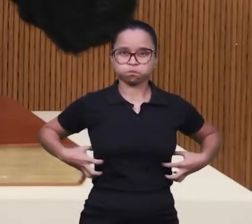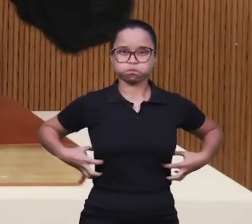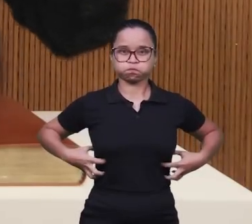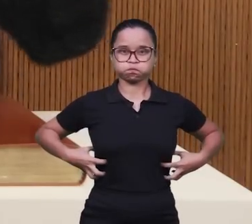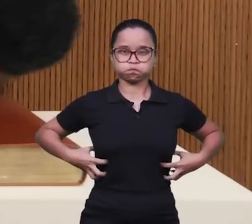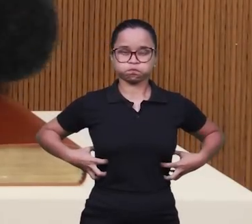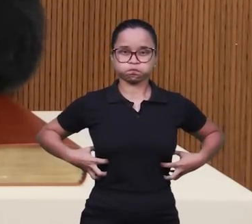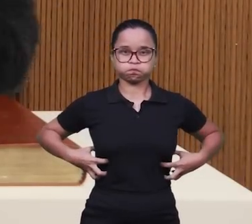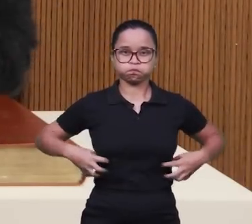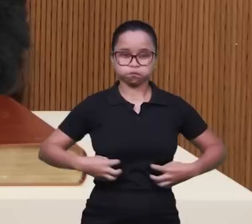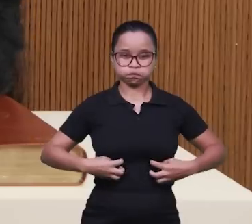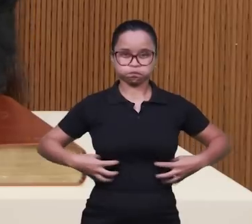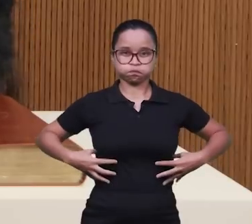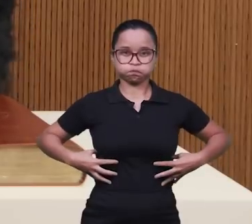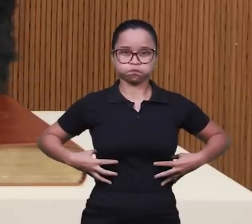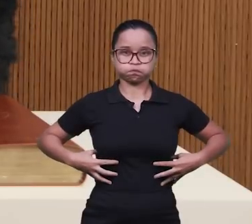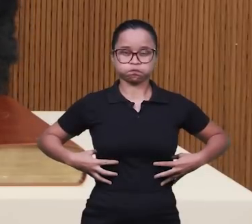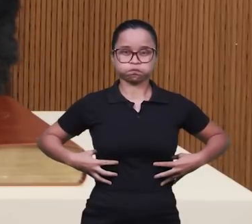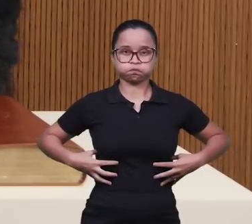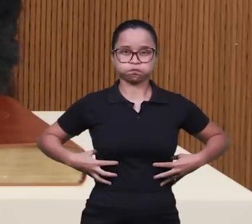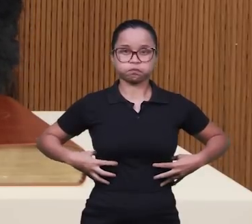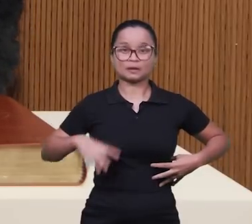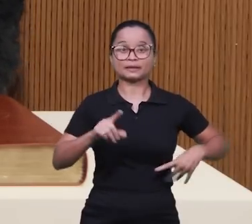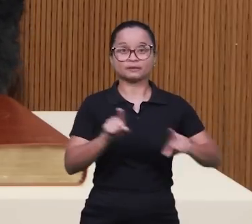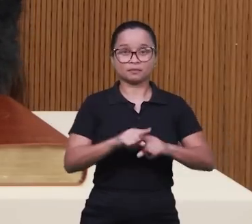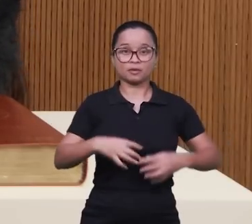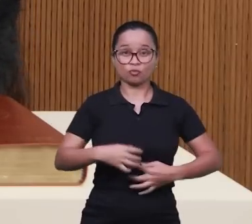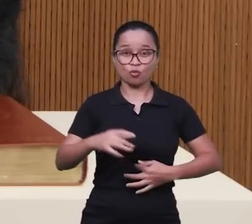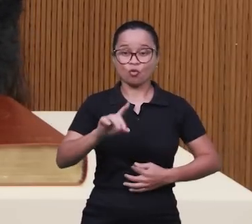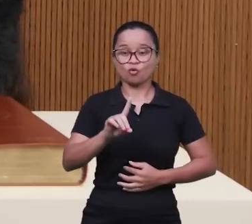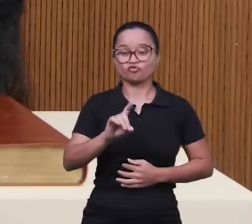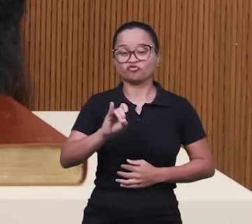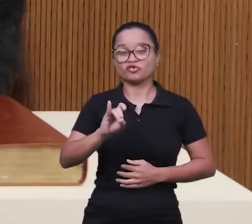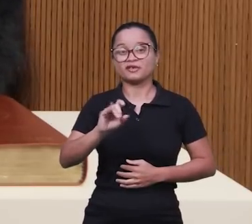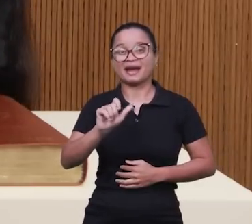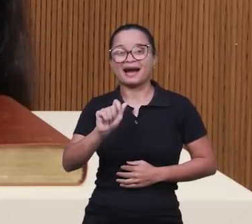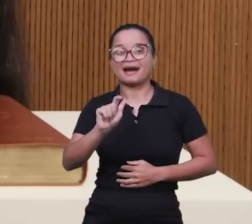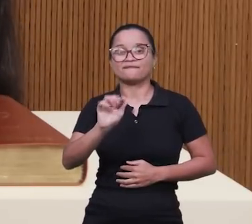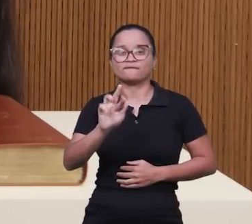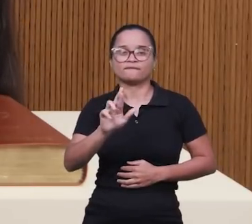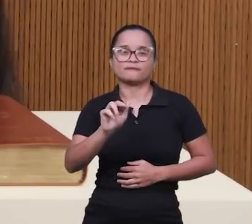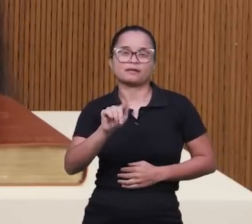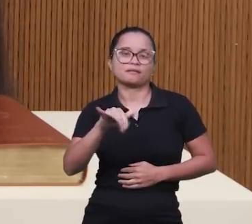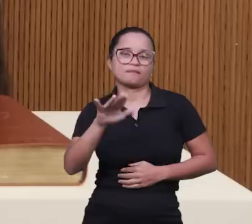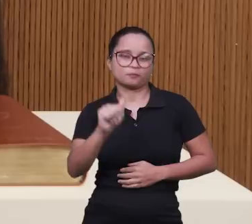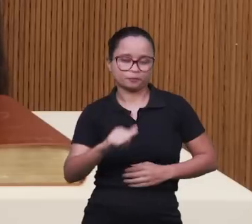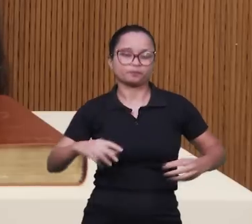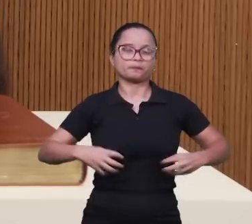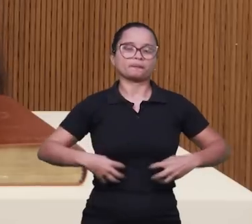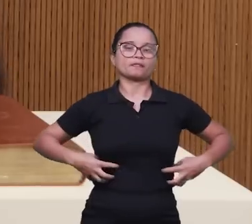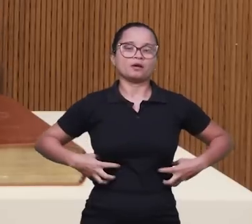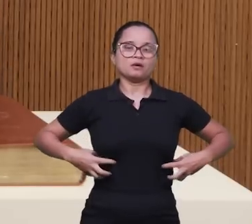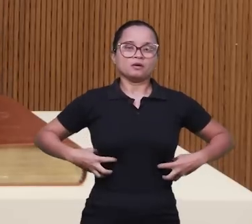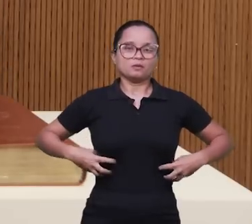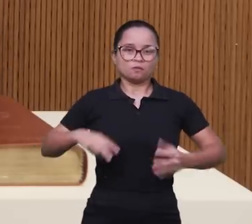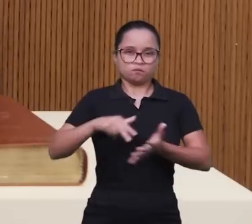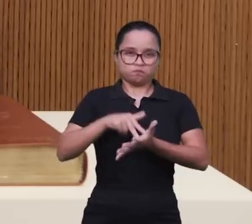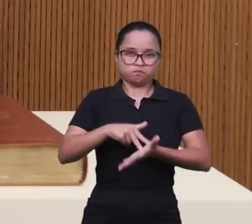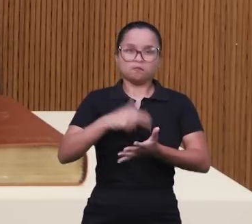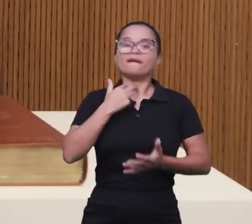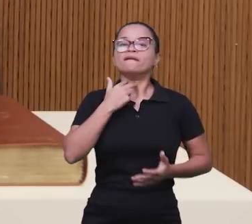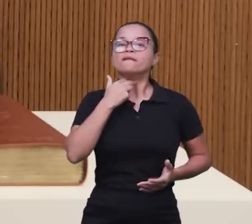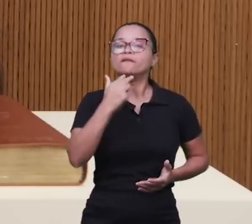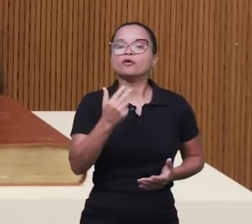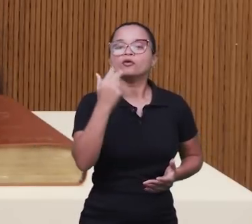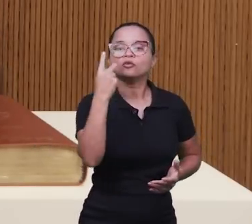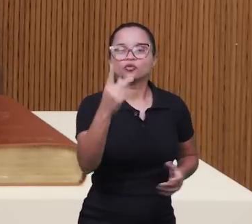as costelas, e também vai expandir o seu diafragma. Aqui nós temos a estrutura de sustentação da